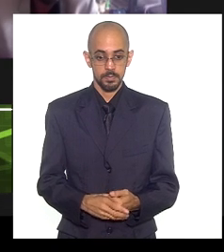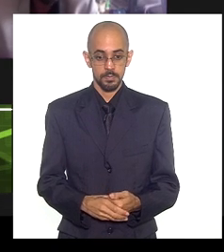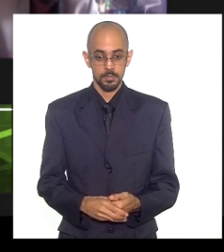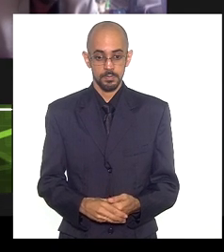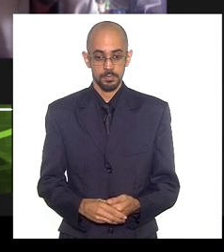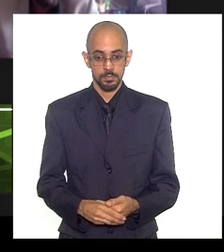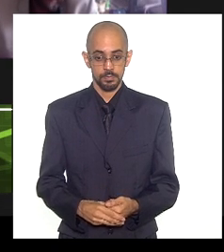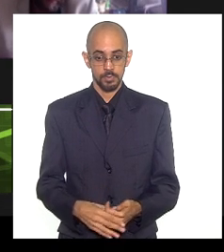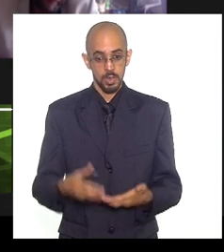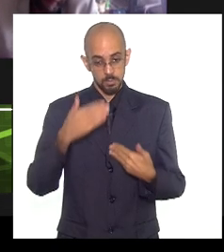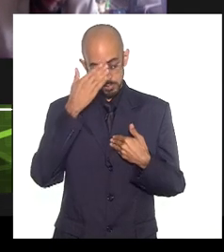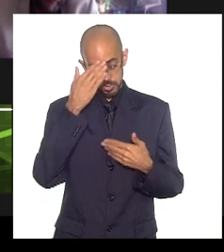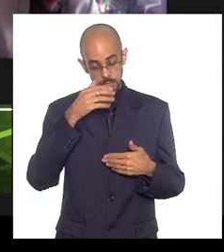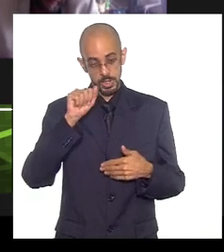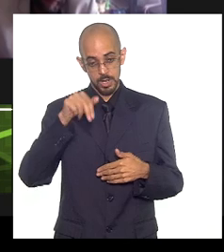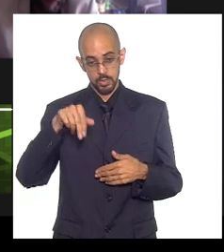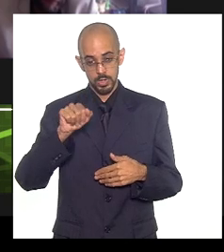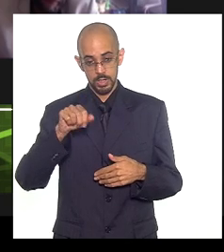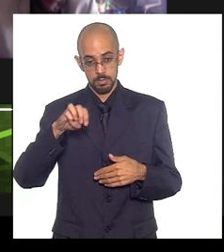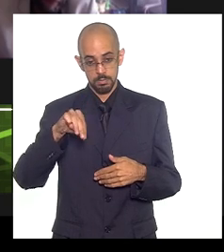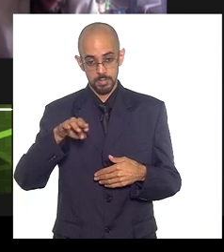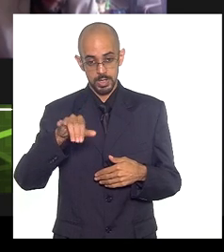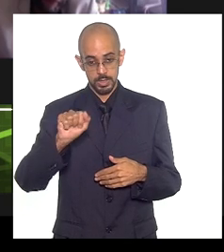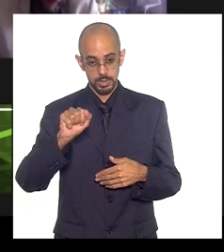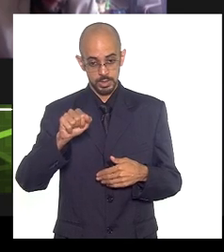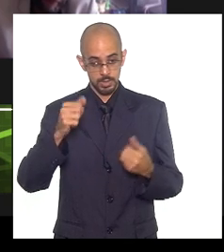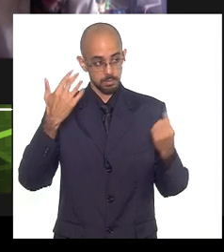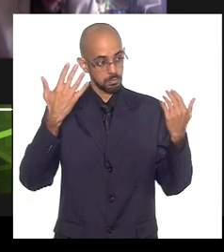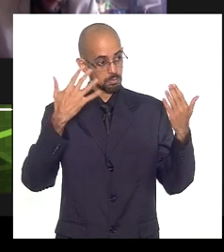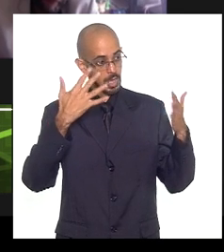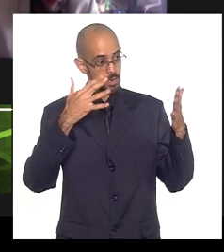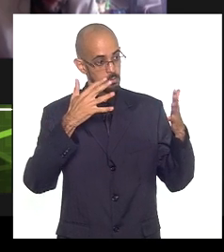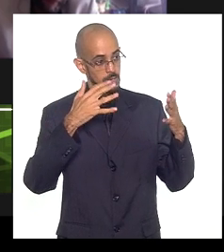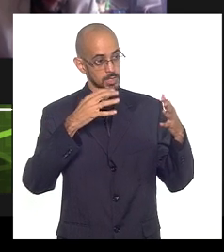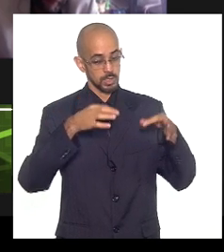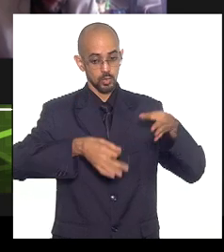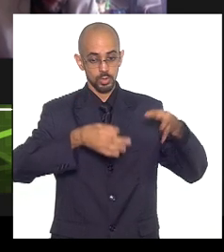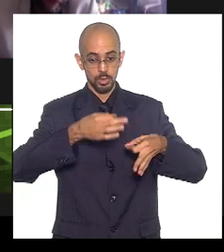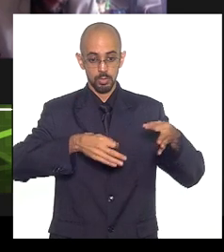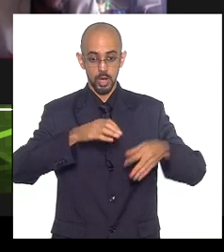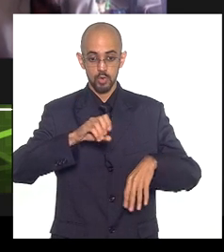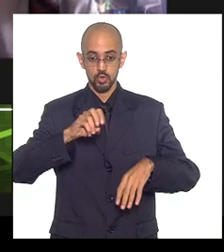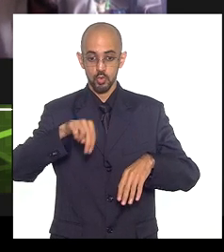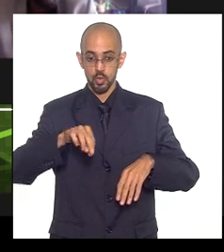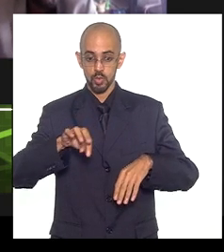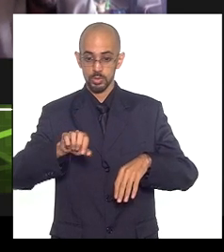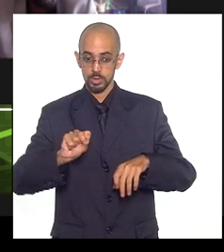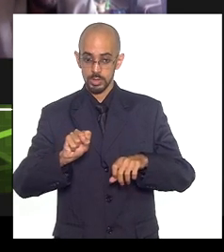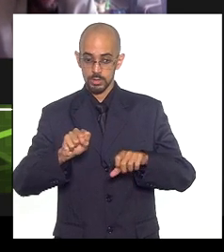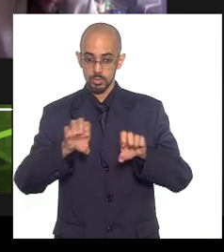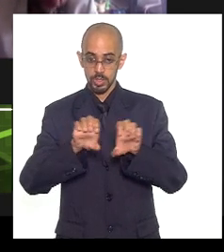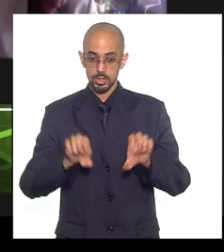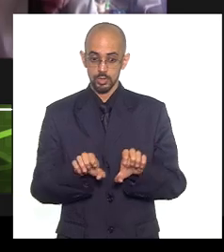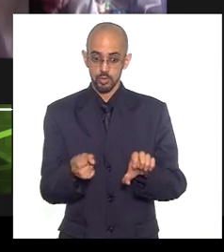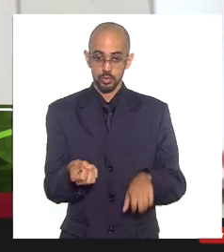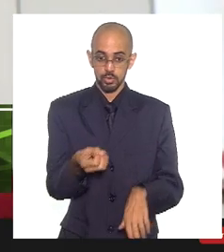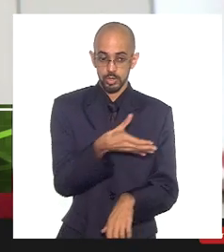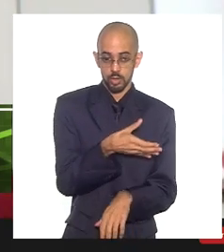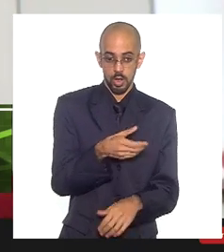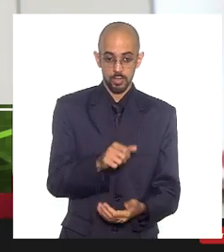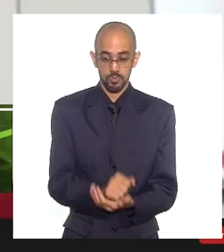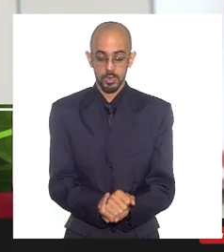muito obrigado Ana Maria eu parabenizo o tribunal de contas por essa nova estrutura a gente recentemente aqui